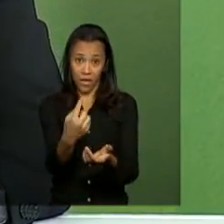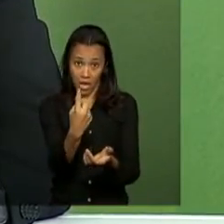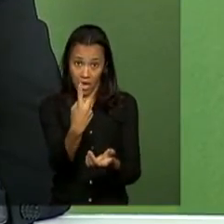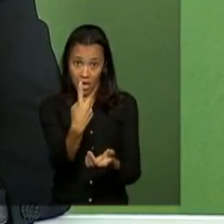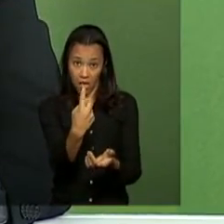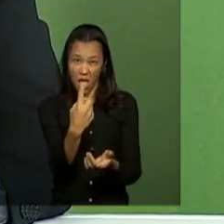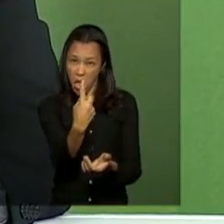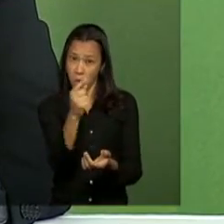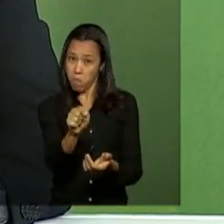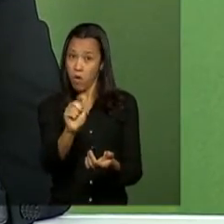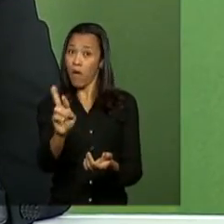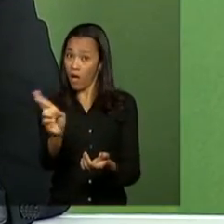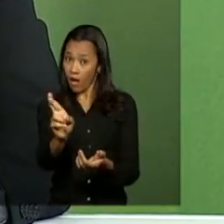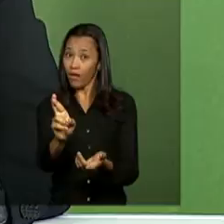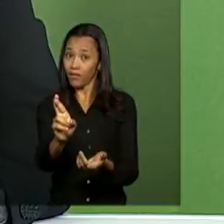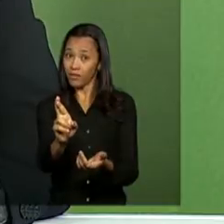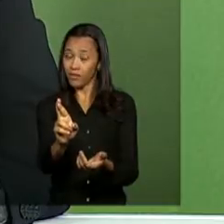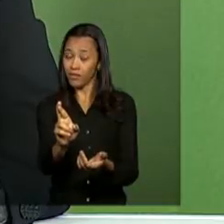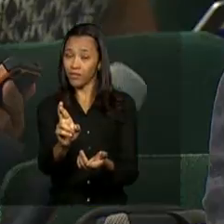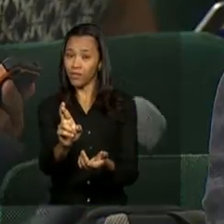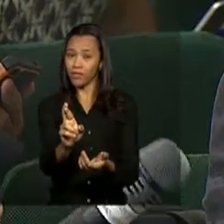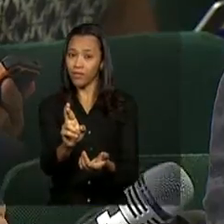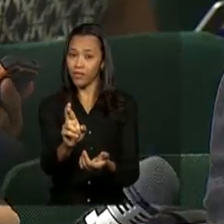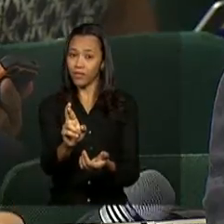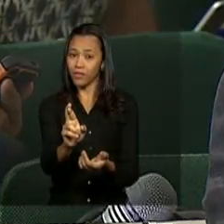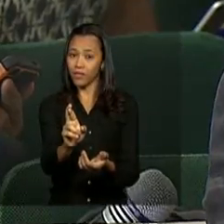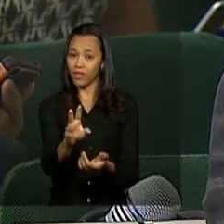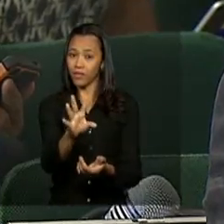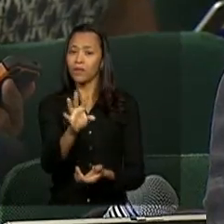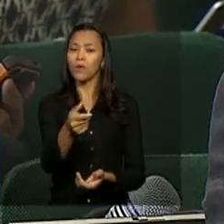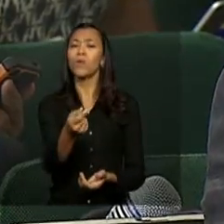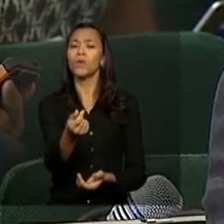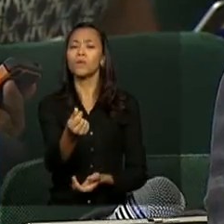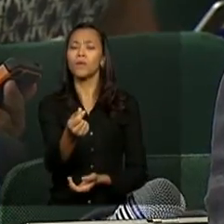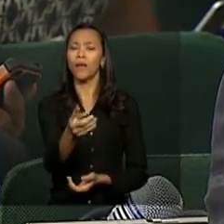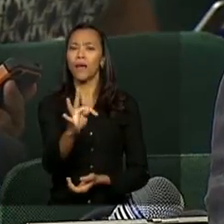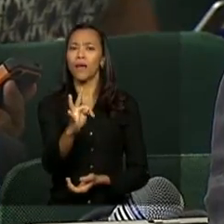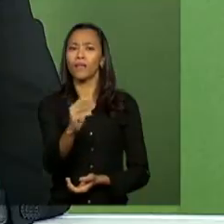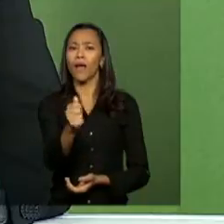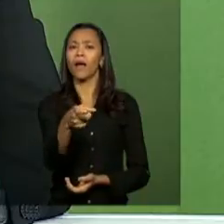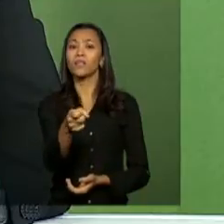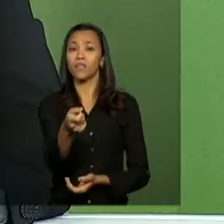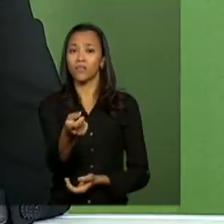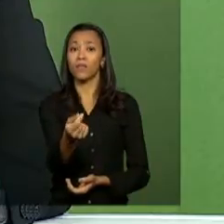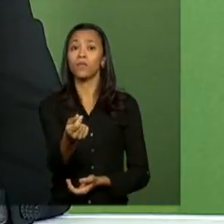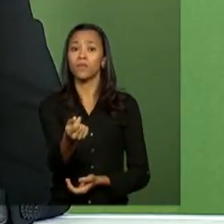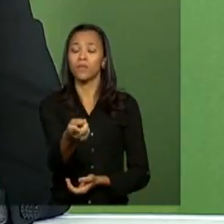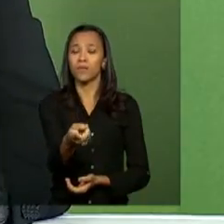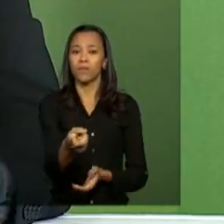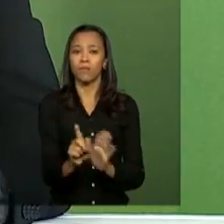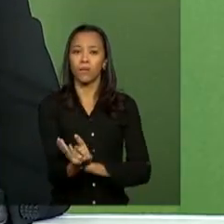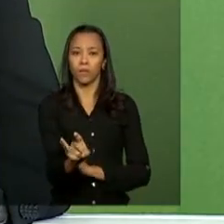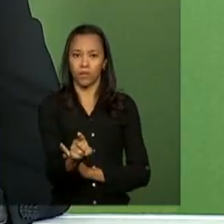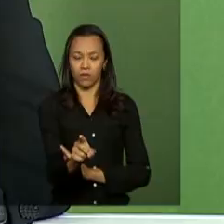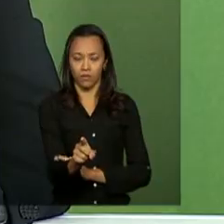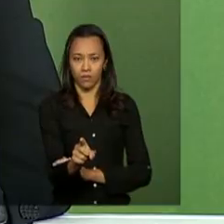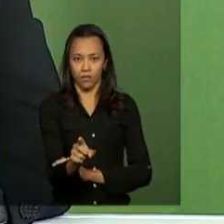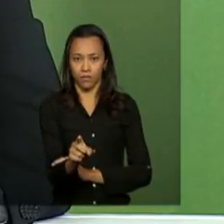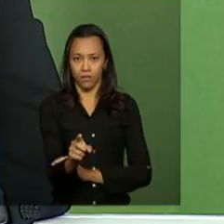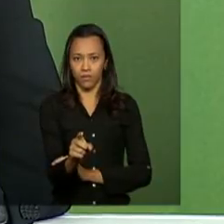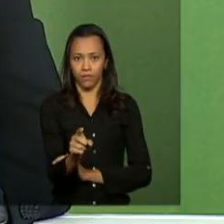as causas reais tv pode falar quanto é o construtivo num